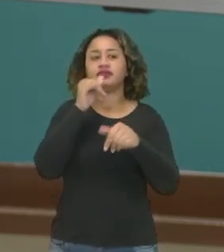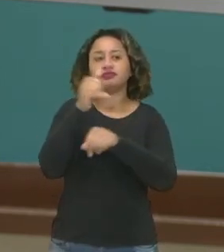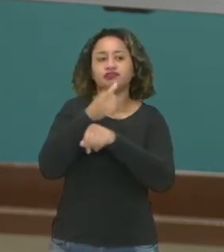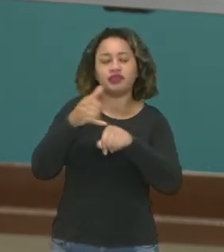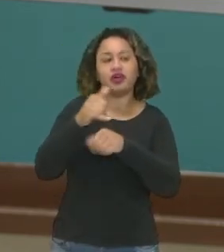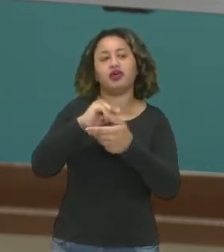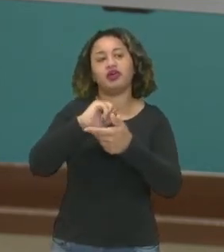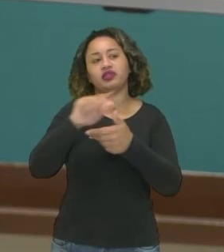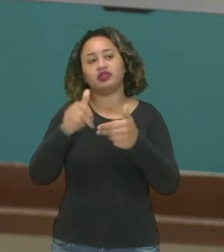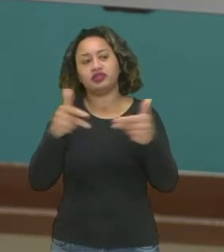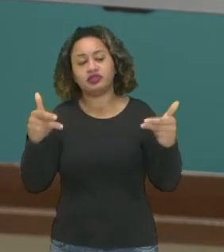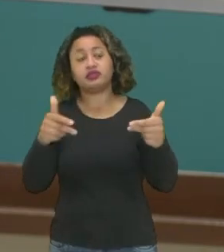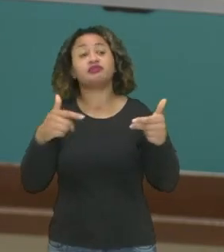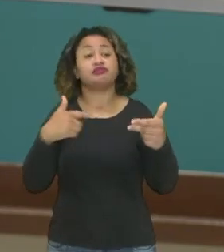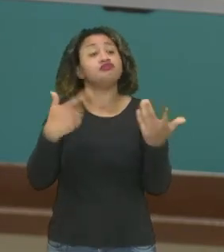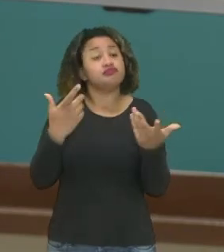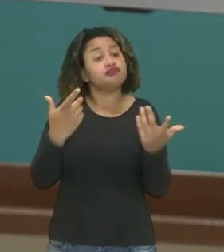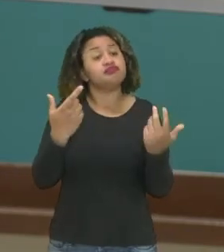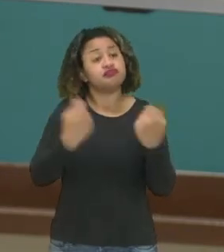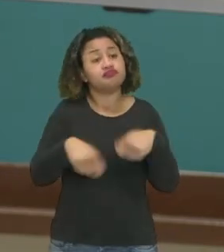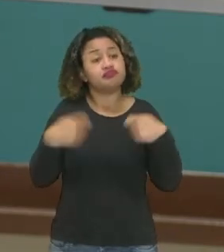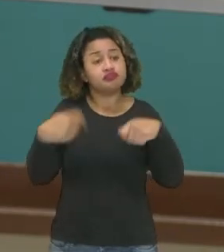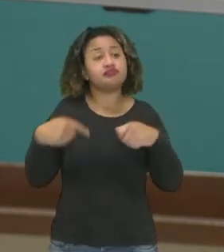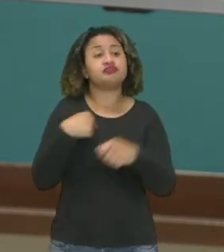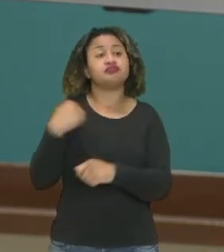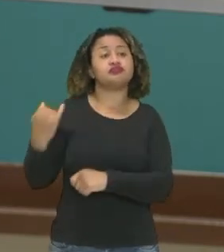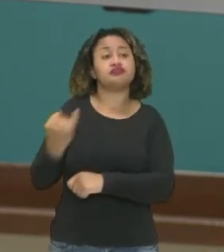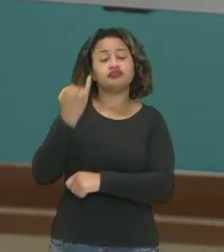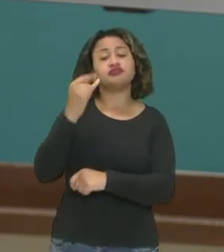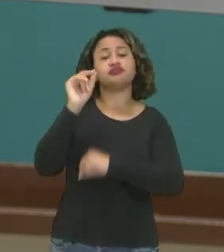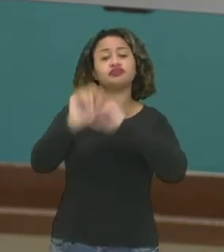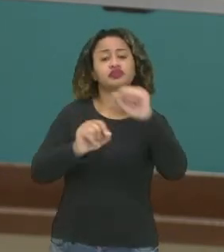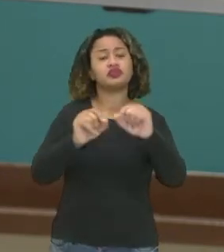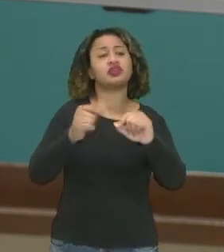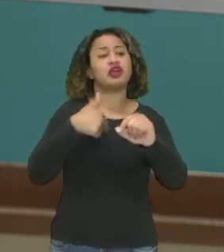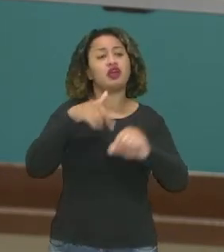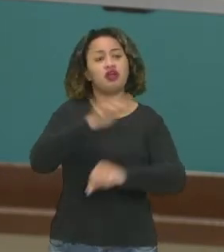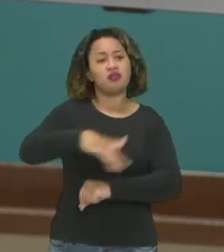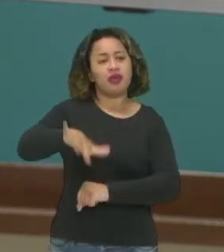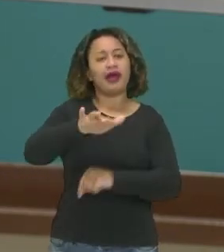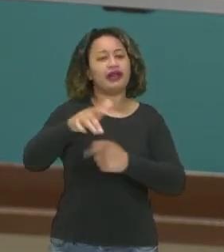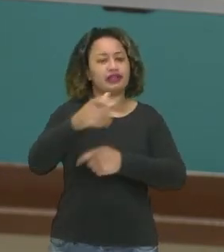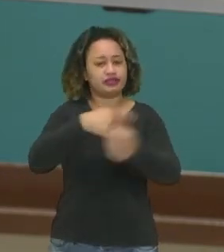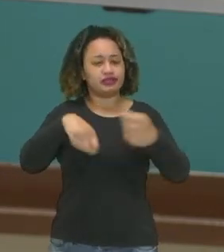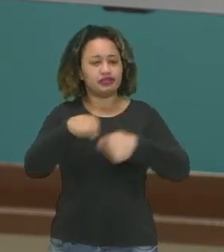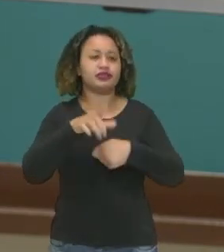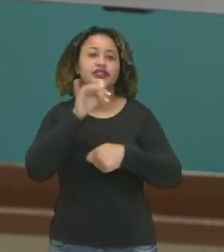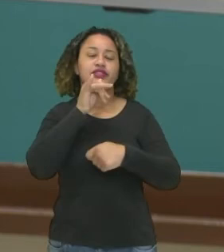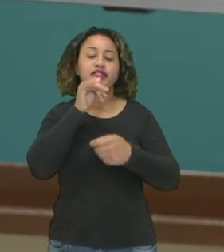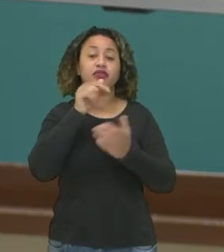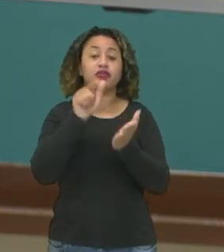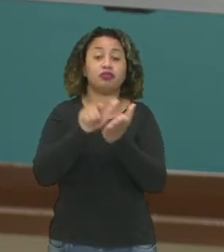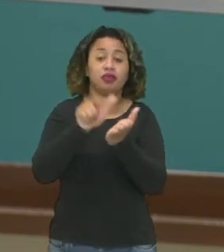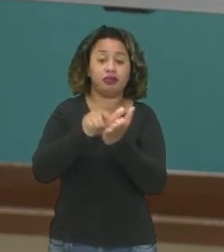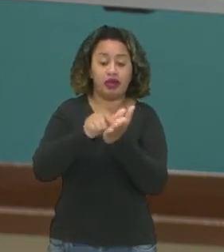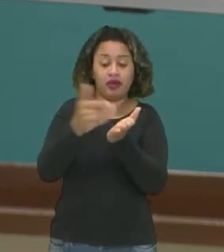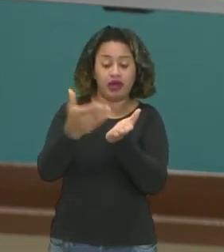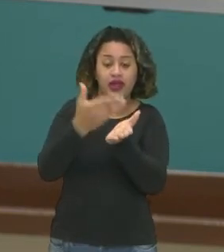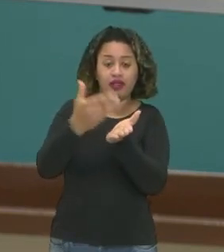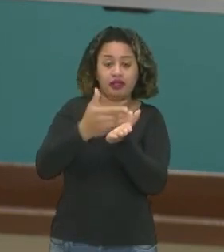mais, e são necessárias para satisfazer aí o mercado. Então, imagine o papel que você está